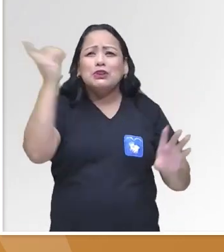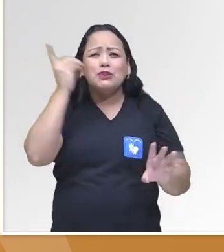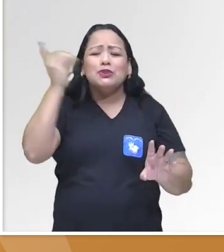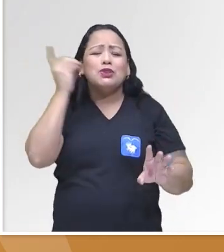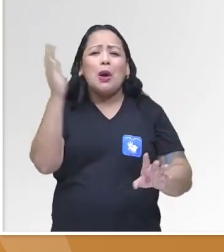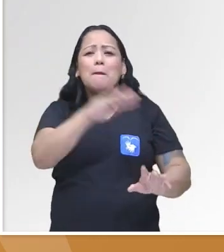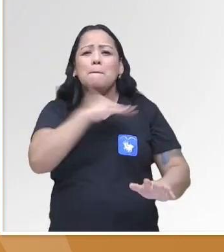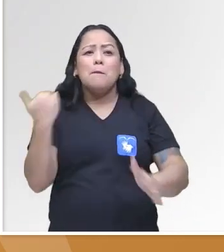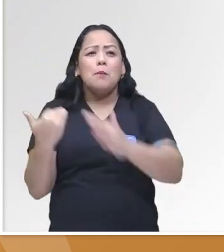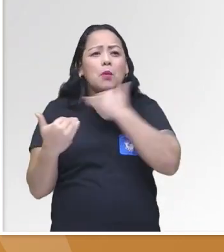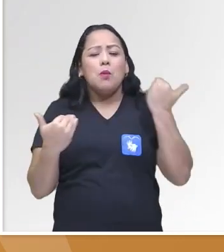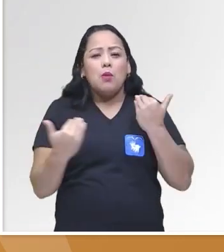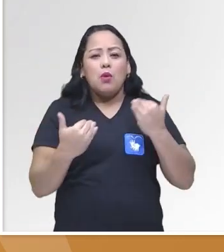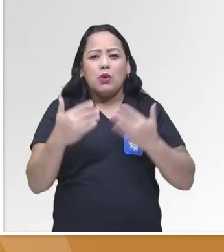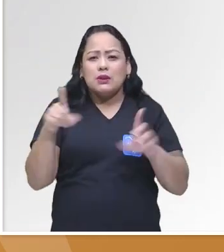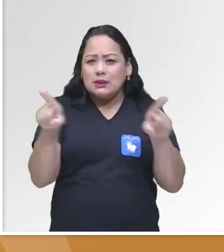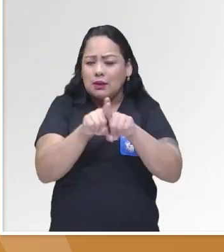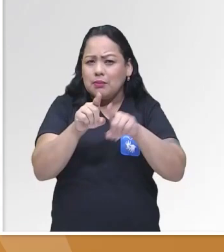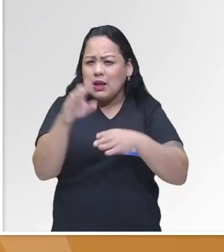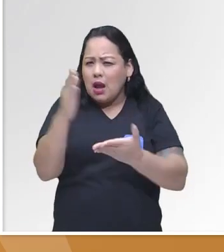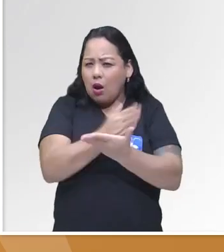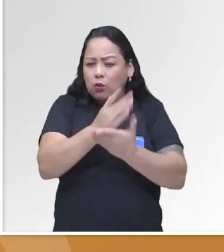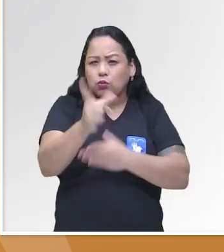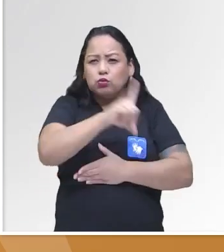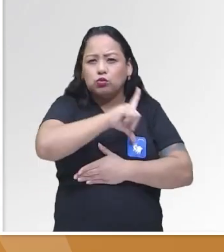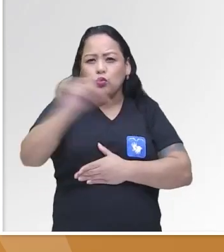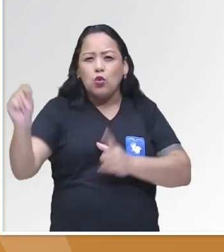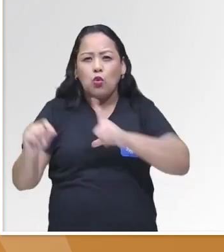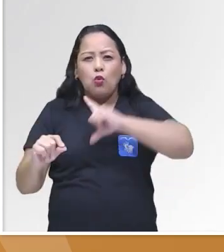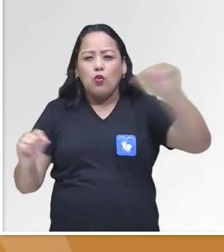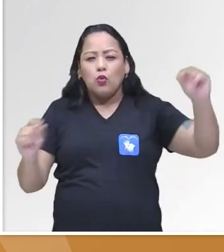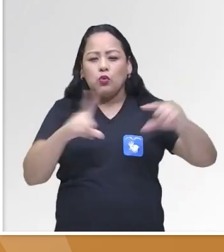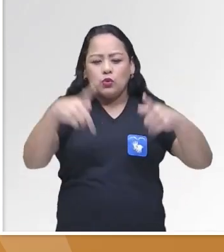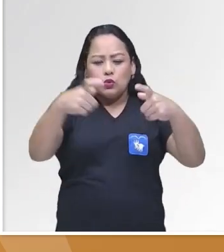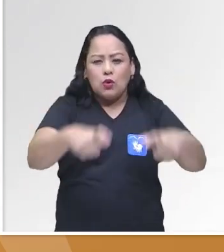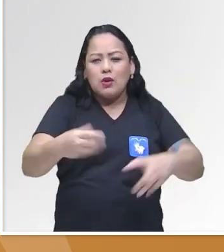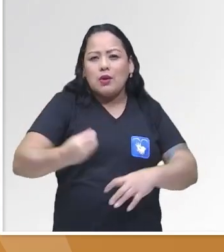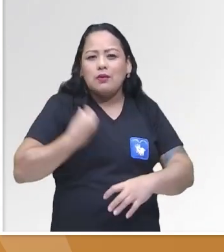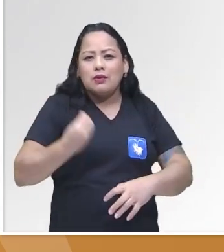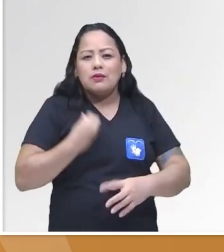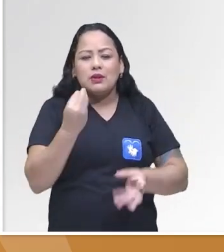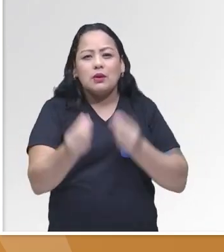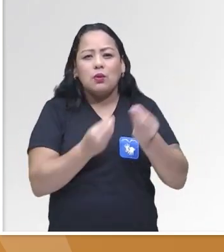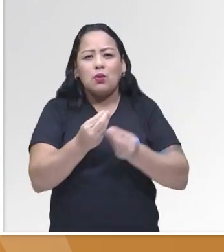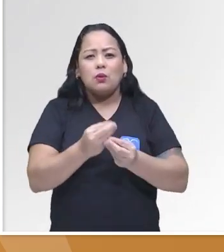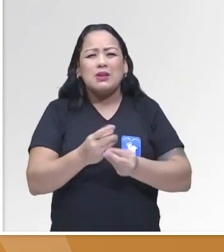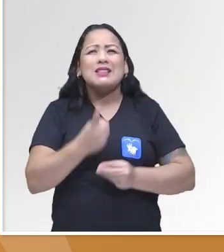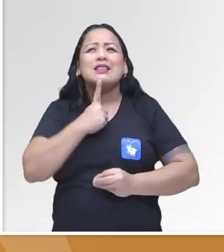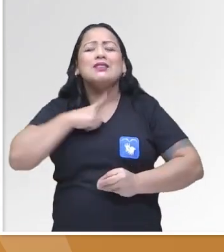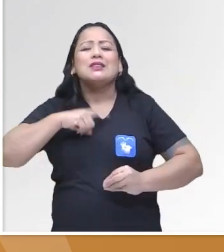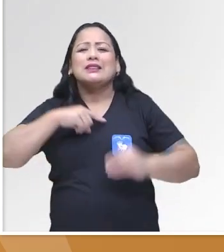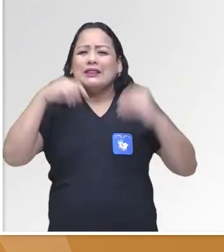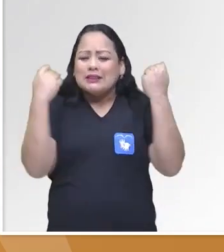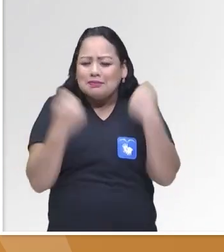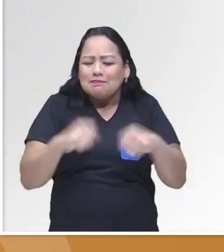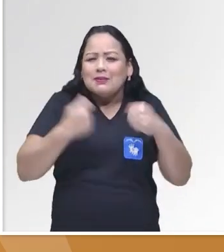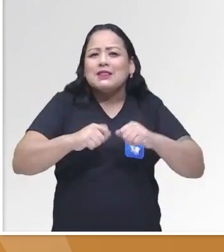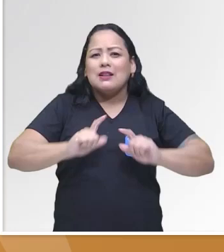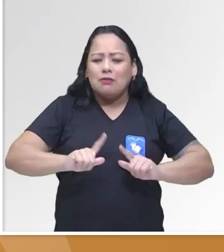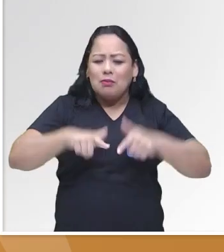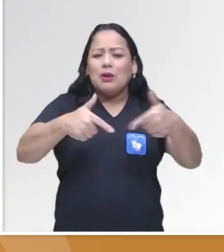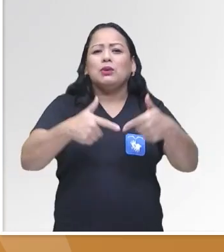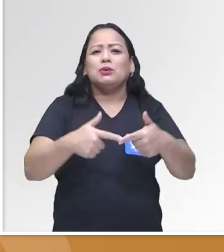alguns, inclusive, chegaram a fugir. Chegaram a sair dos seus locais num socorro de sobrevivência. A gente